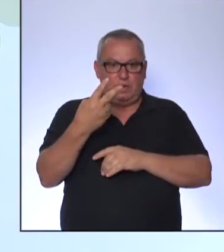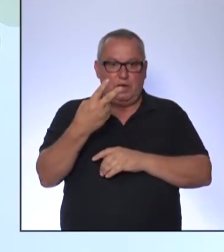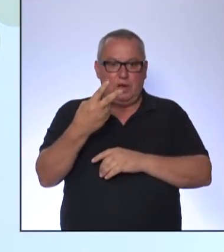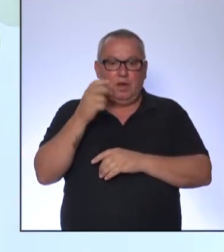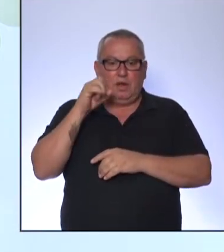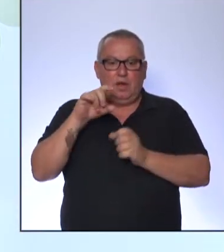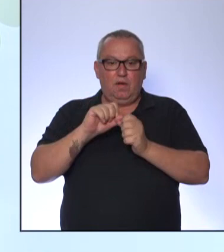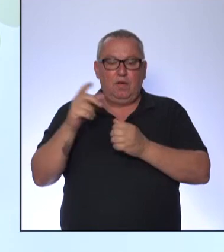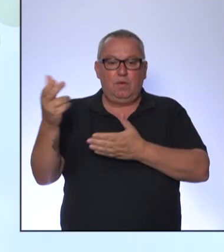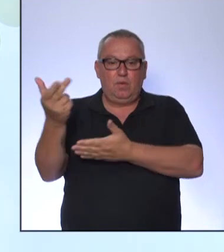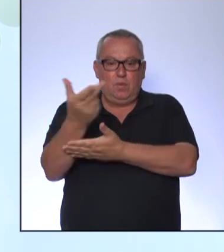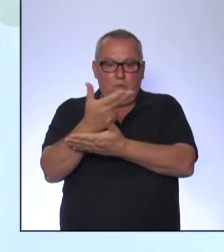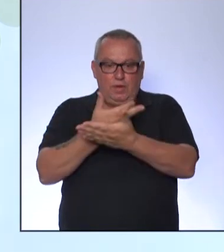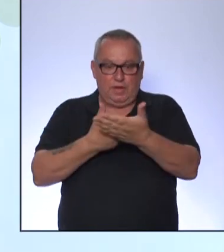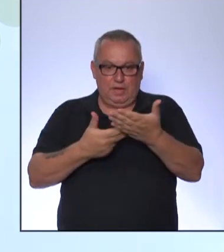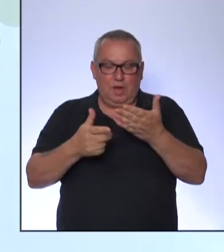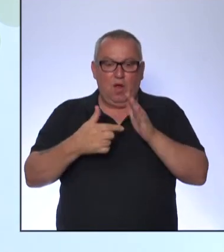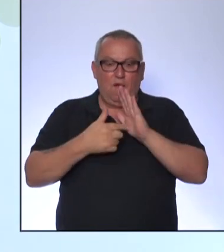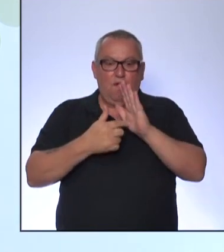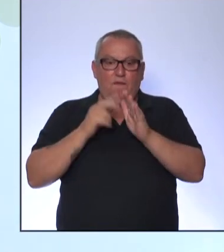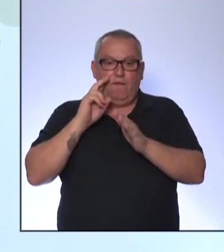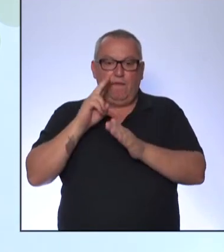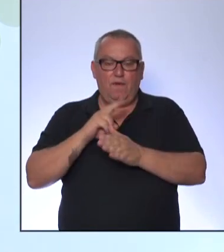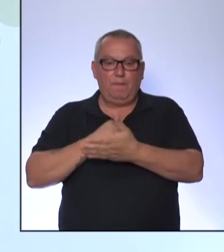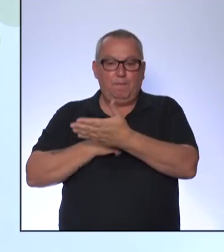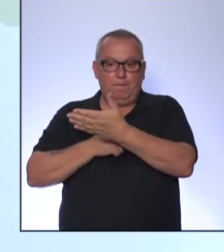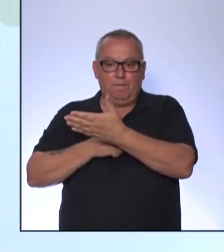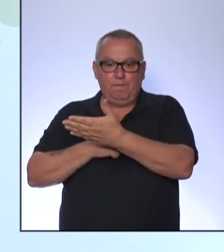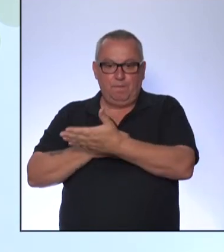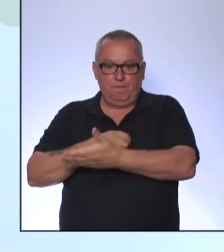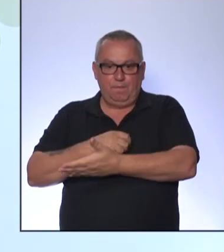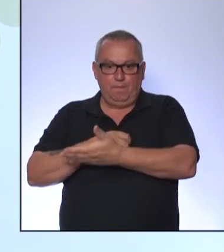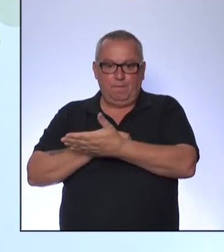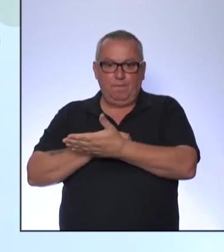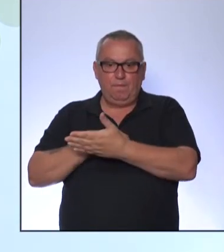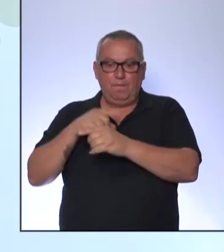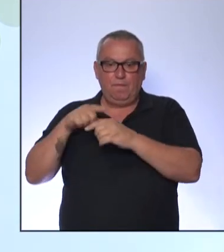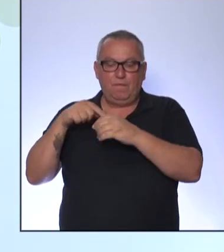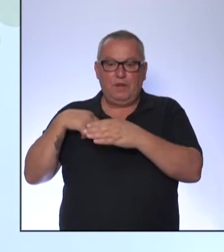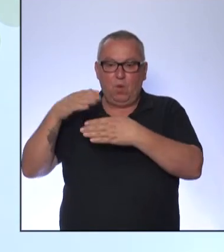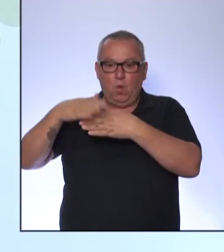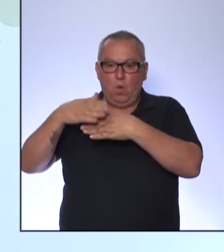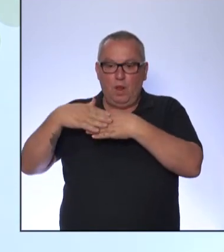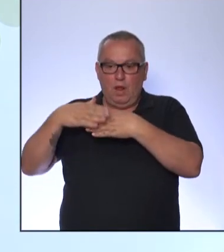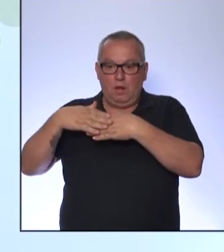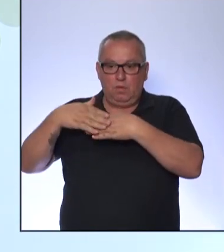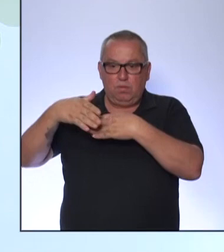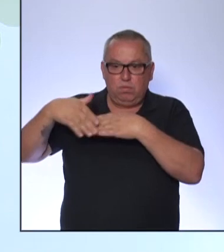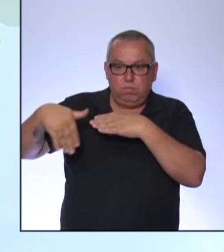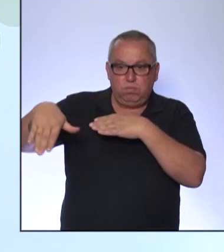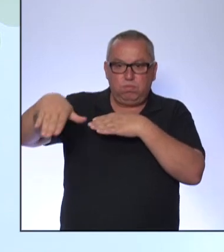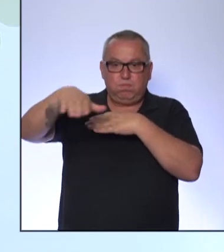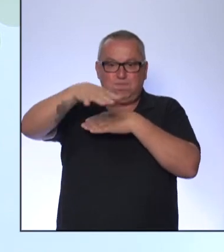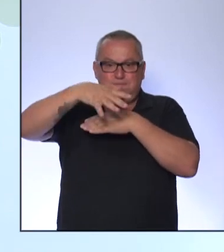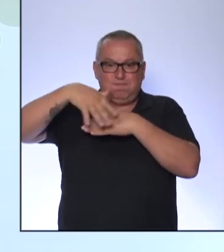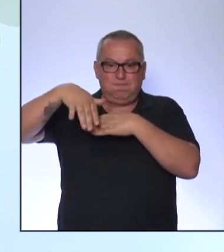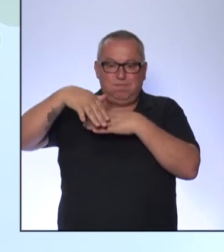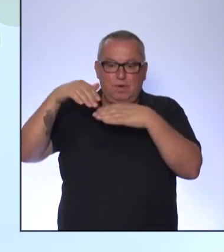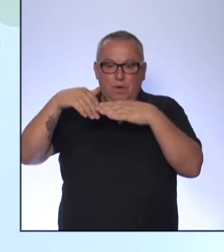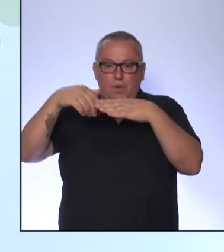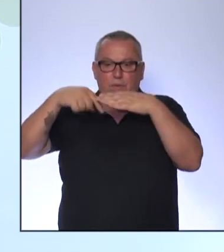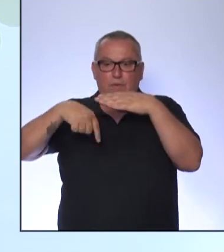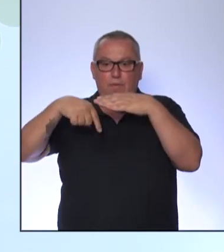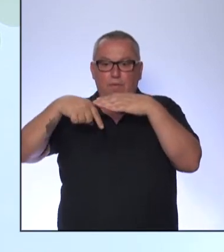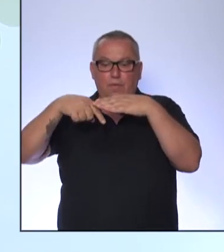um desenho esquemático, ela vai apresentar uma face para o ambiente e ela vai apresentar uma